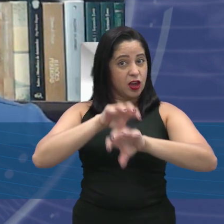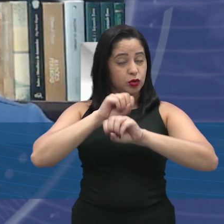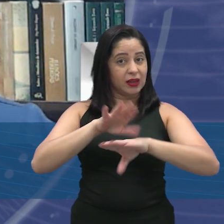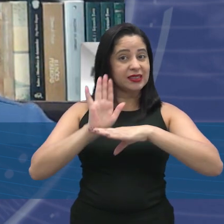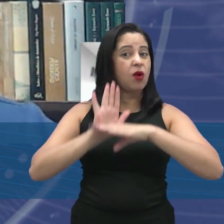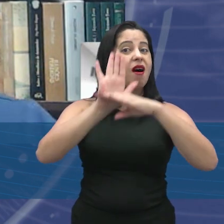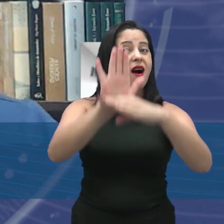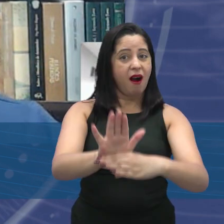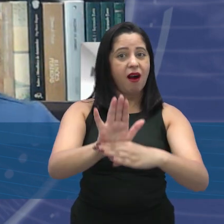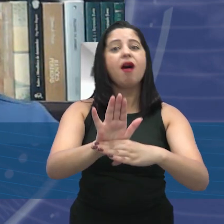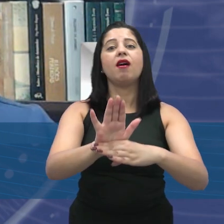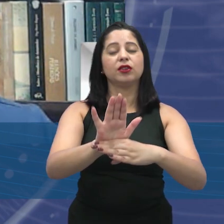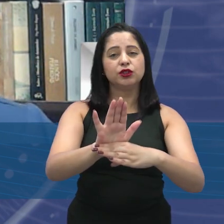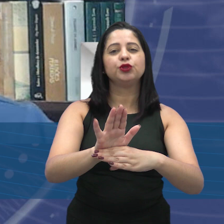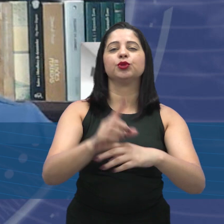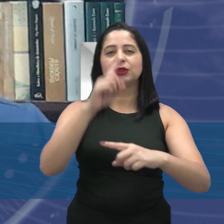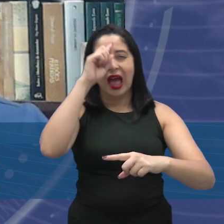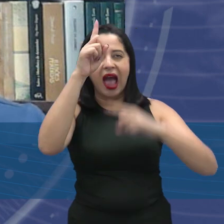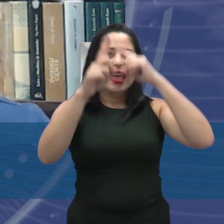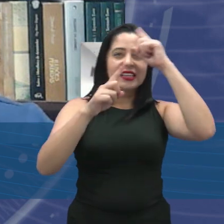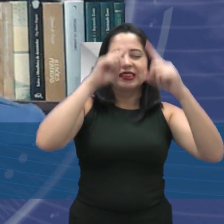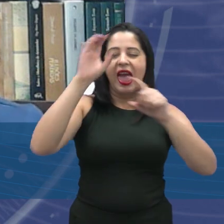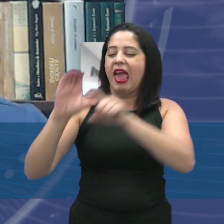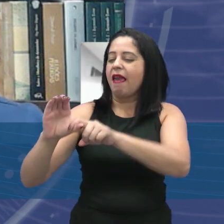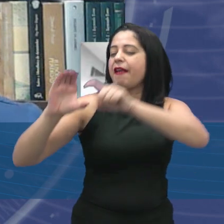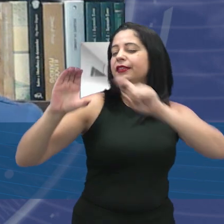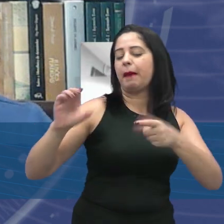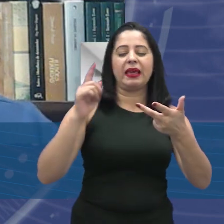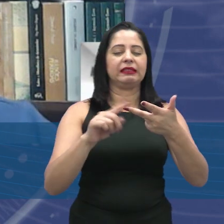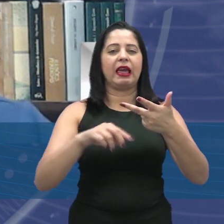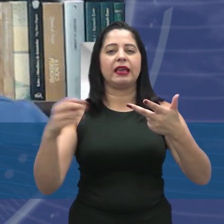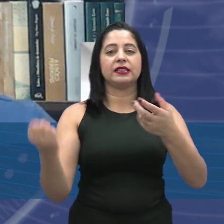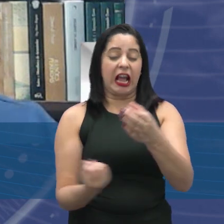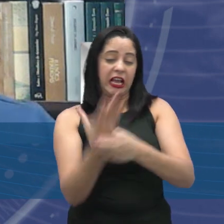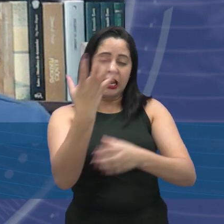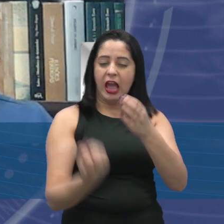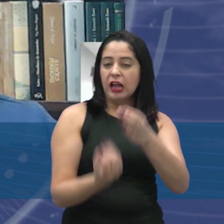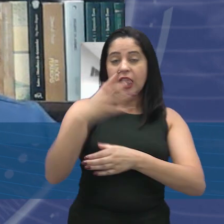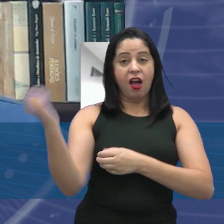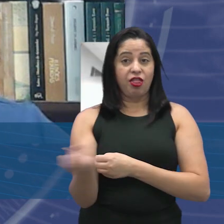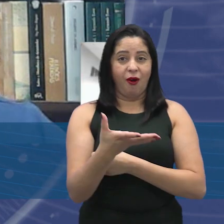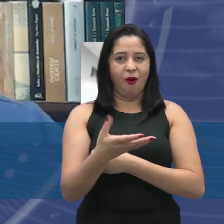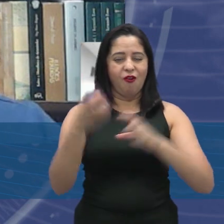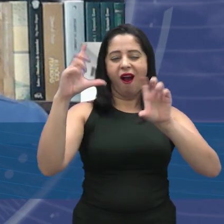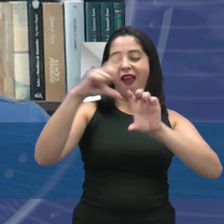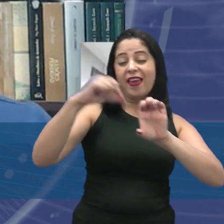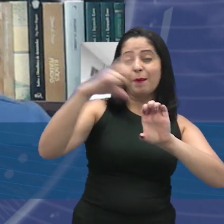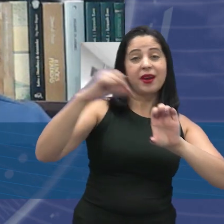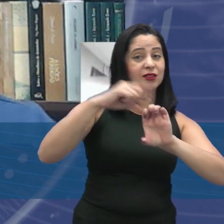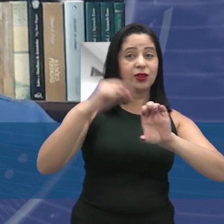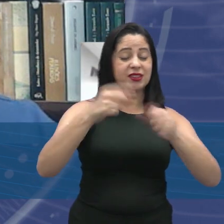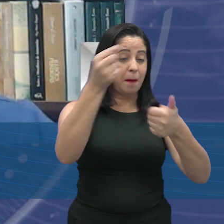para a pessoa a subjetividade, a autonomia, a criatividade, a inovação, o empreendedorismo, as